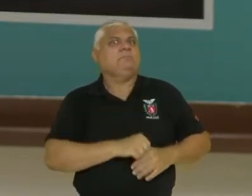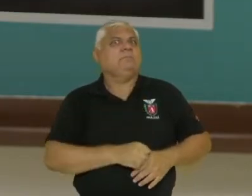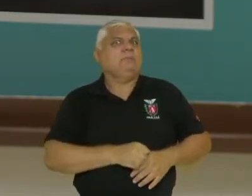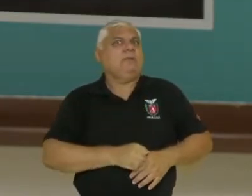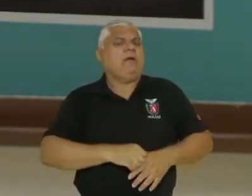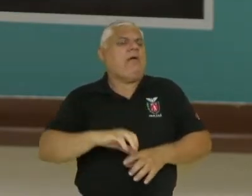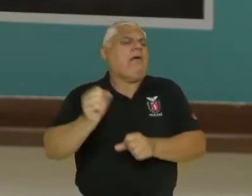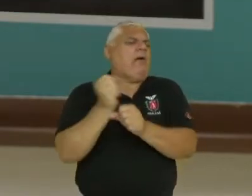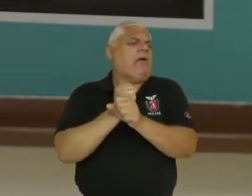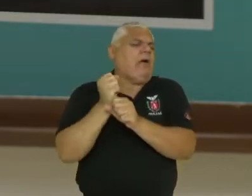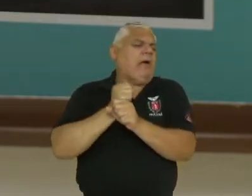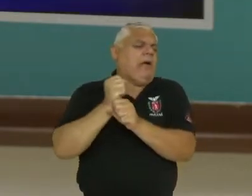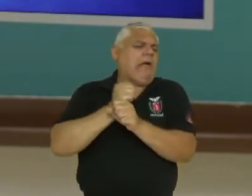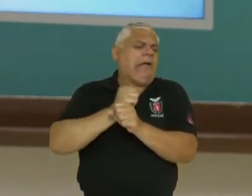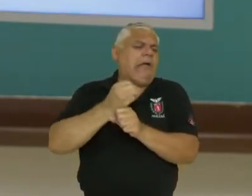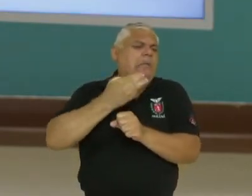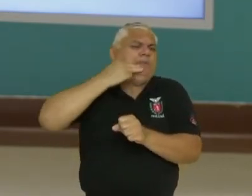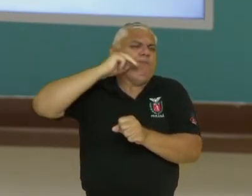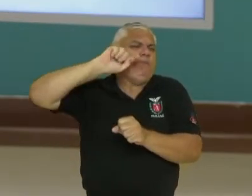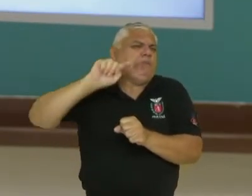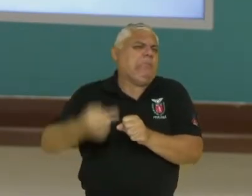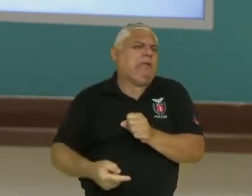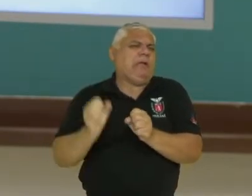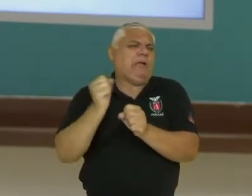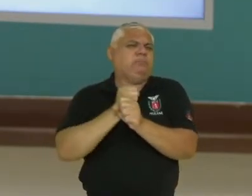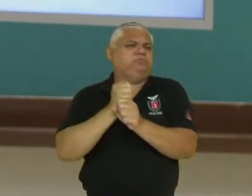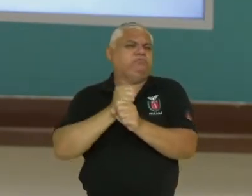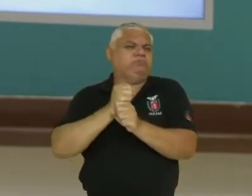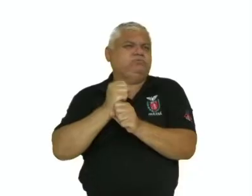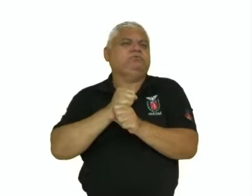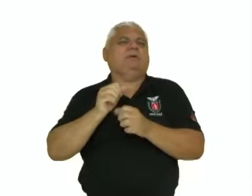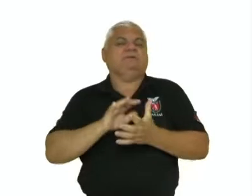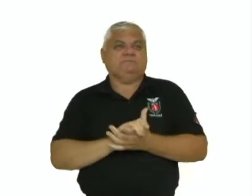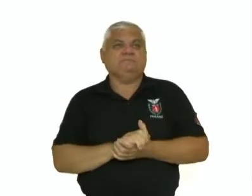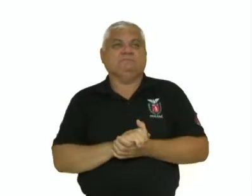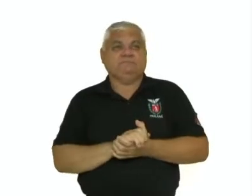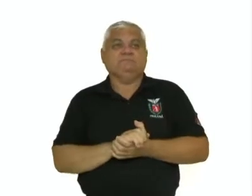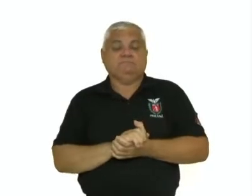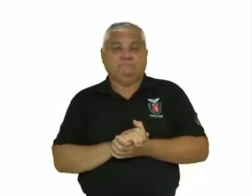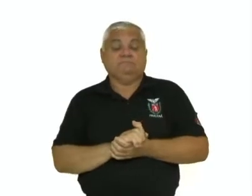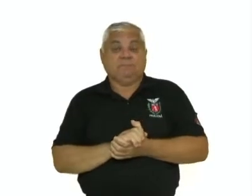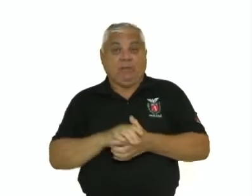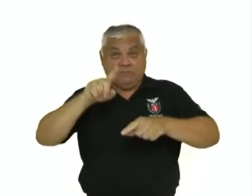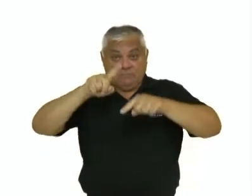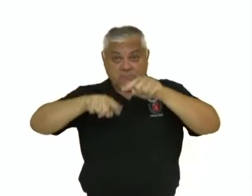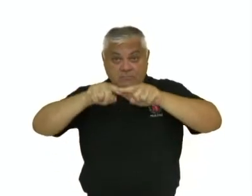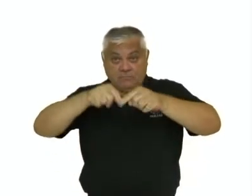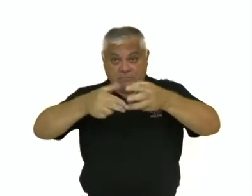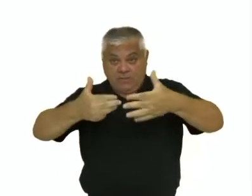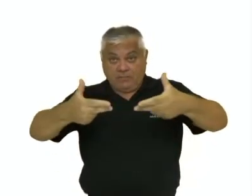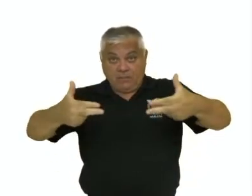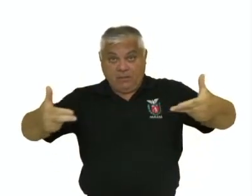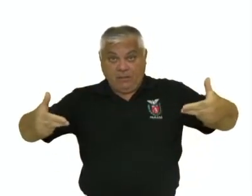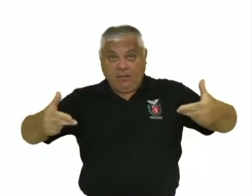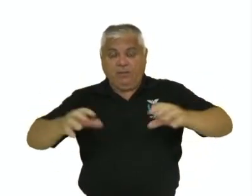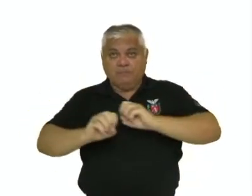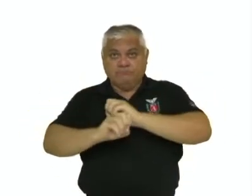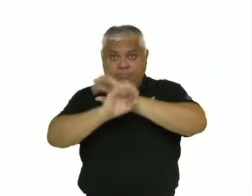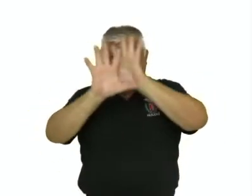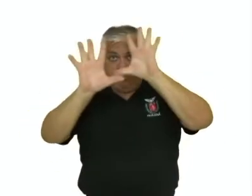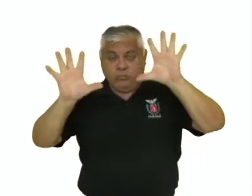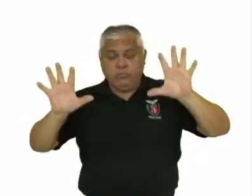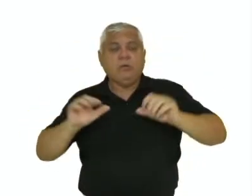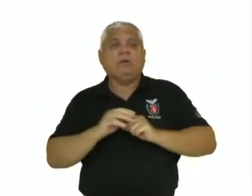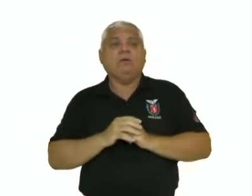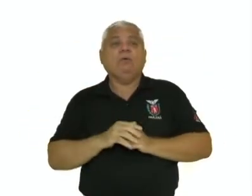centenas, milhares de anos. A maior parte então dessa matéria, dessa estrela que